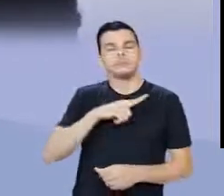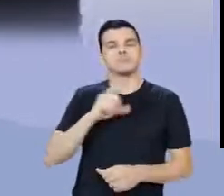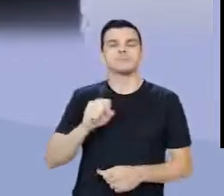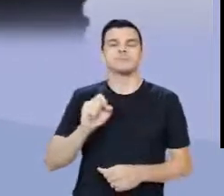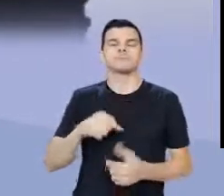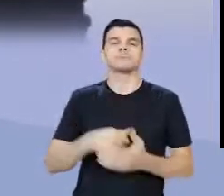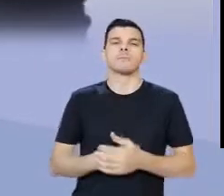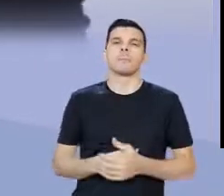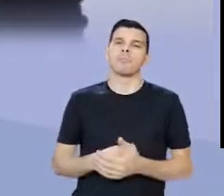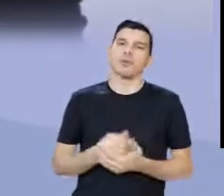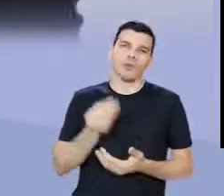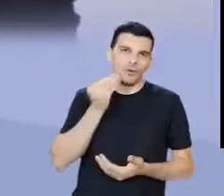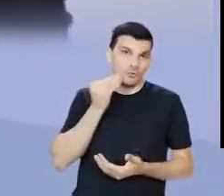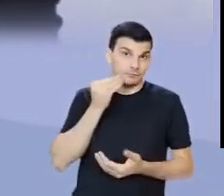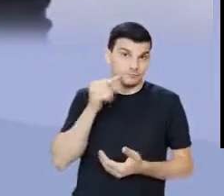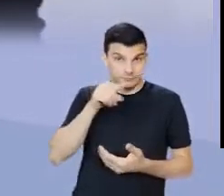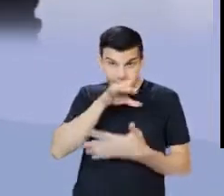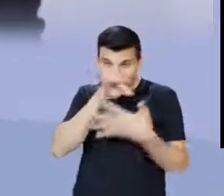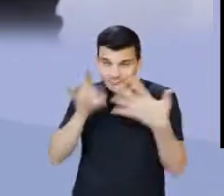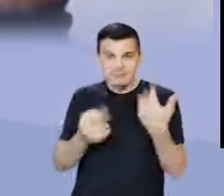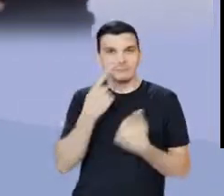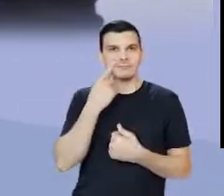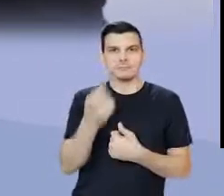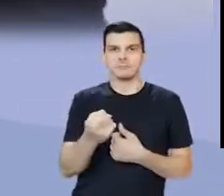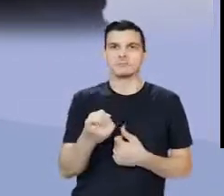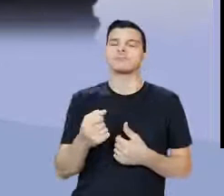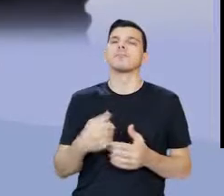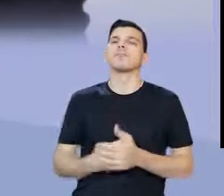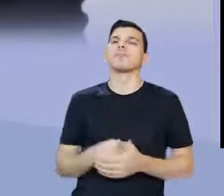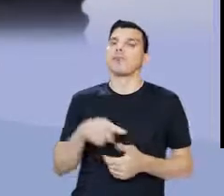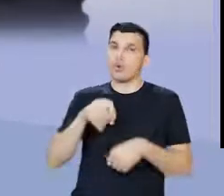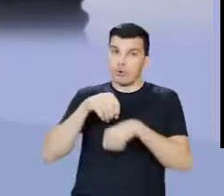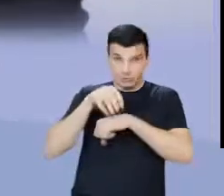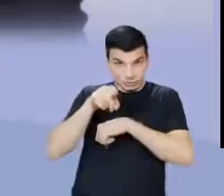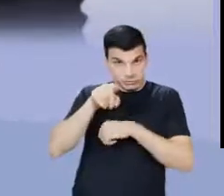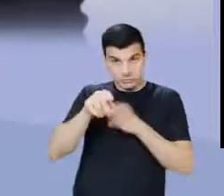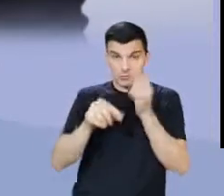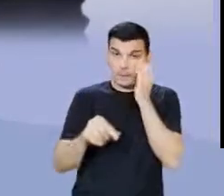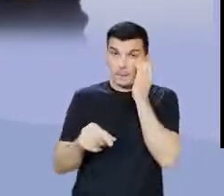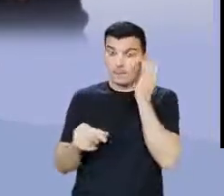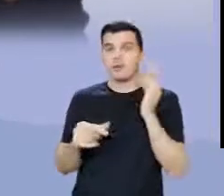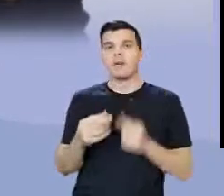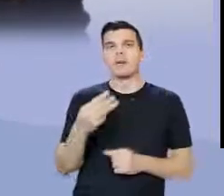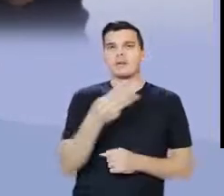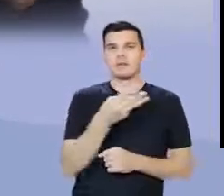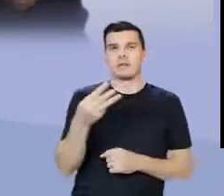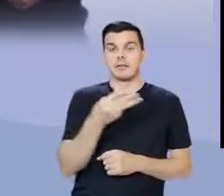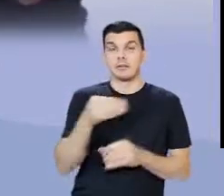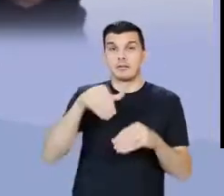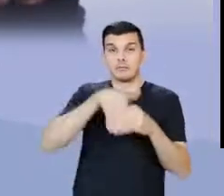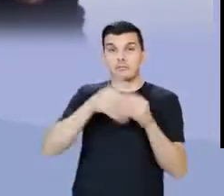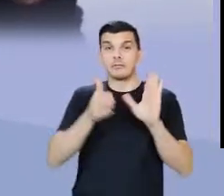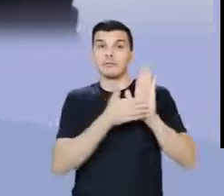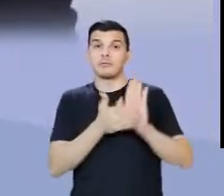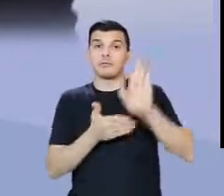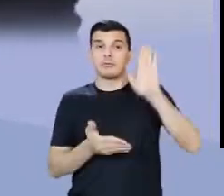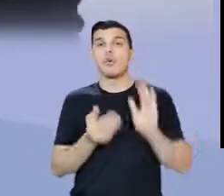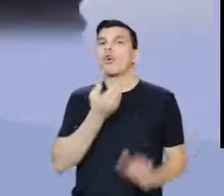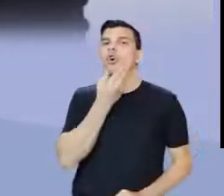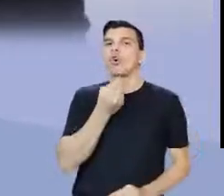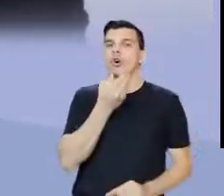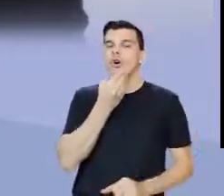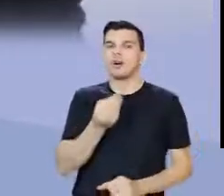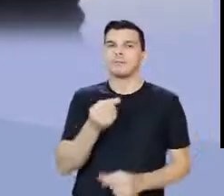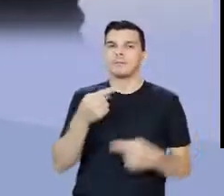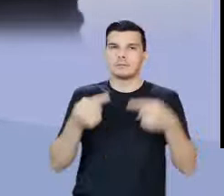diretas. E é claro, é lógico, meu aluno, um detalhe interessante, que não vai cobrar, mas só uma curiosidade, foram 33